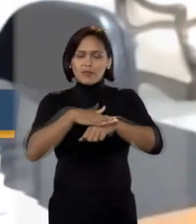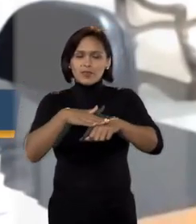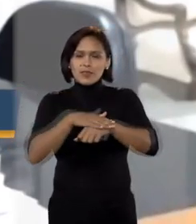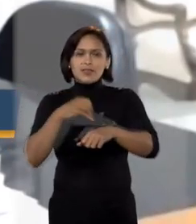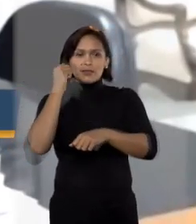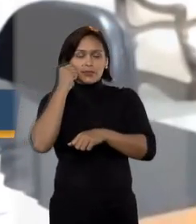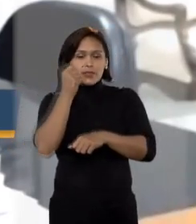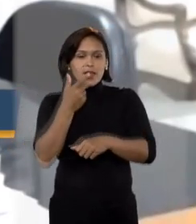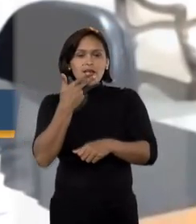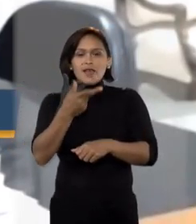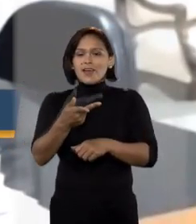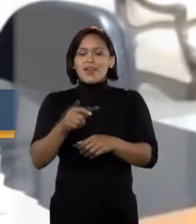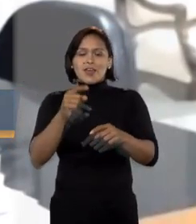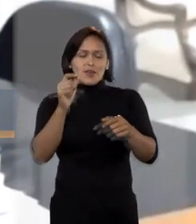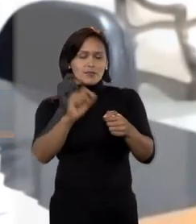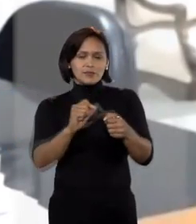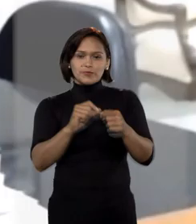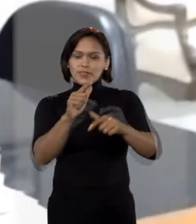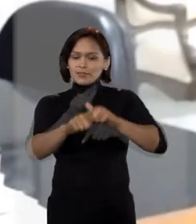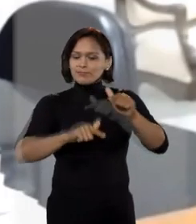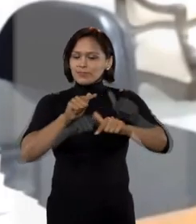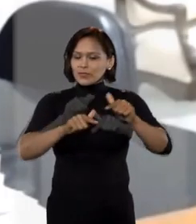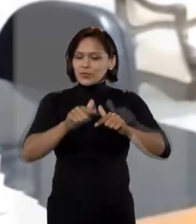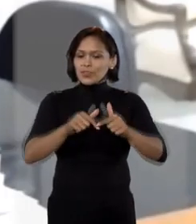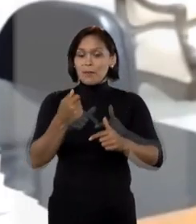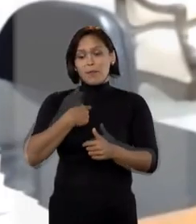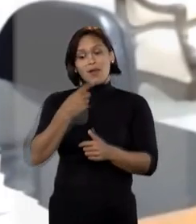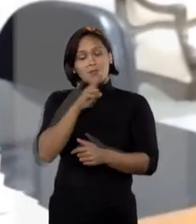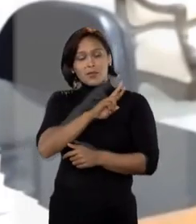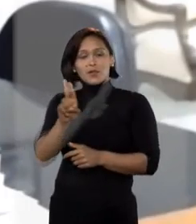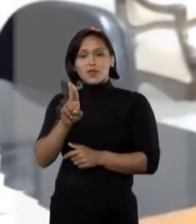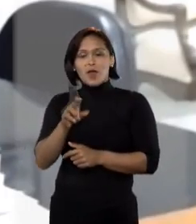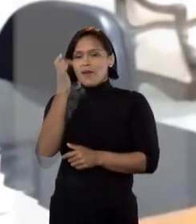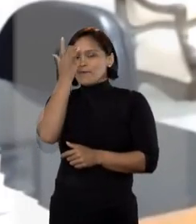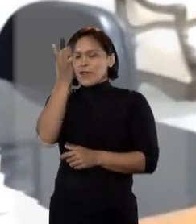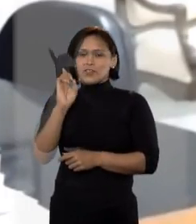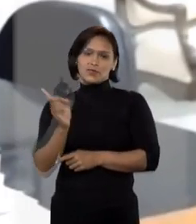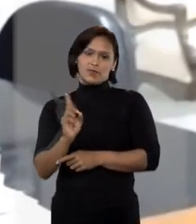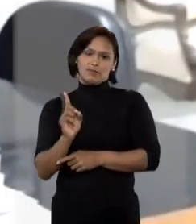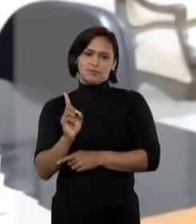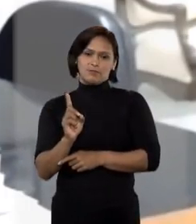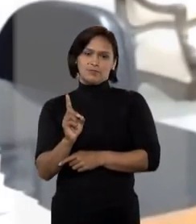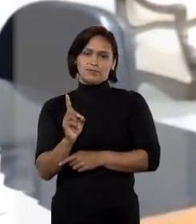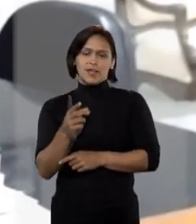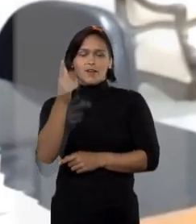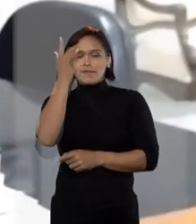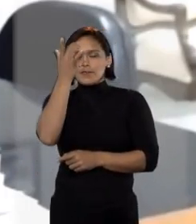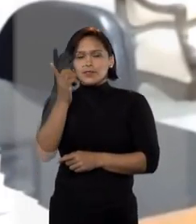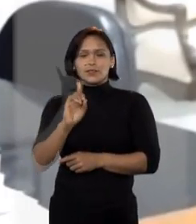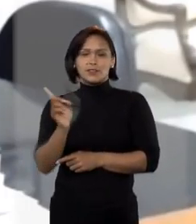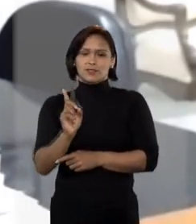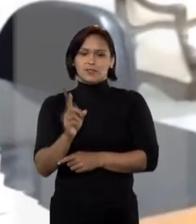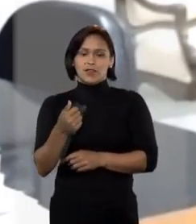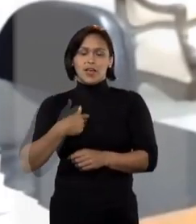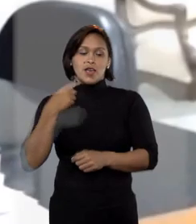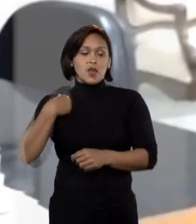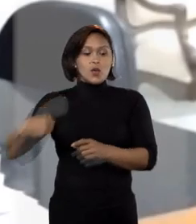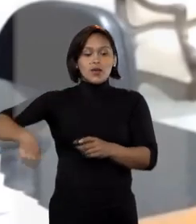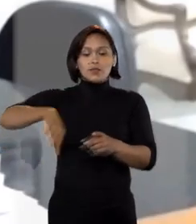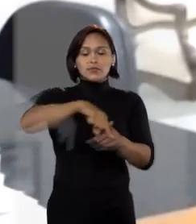tal, e fazer o trabalho para a minha indicação. Não é fácil. Não foi fácil. Né? Não foi fácil. Eu ia